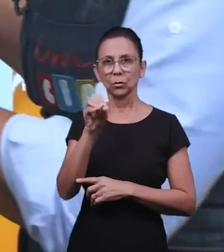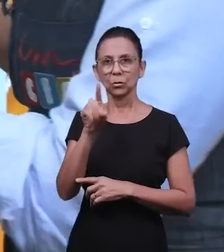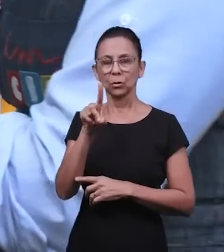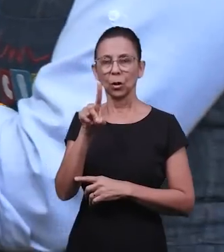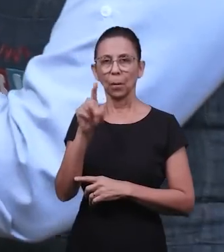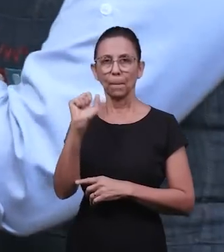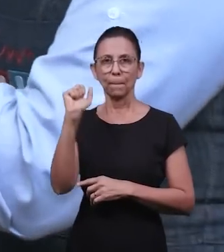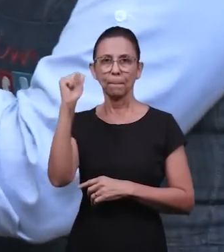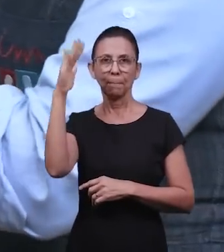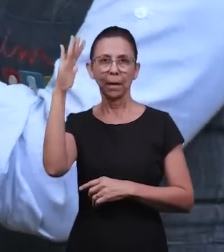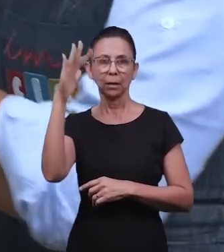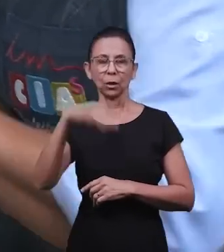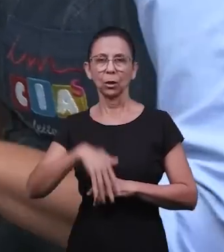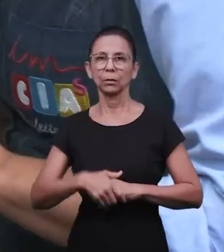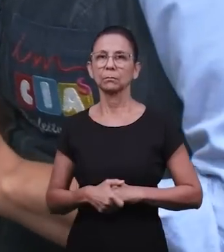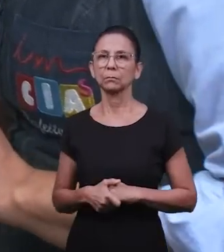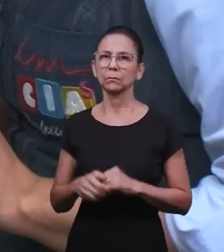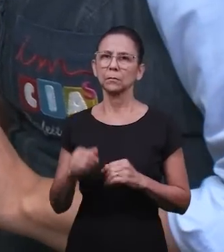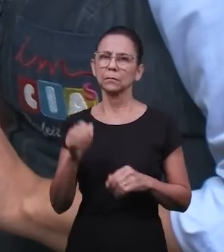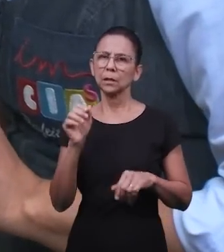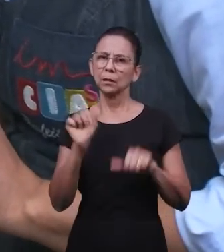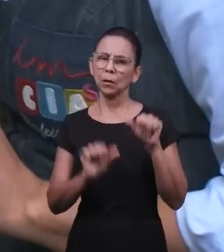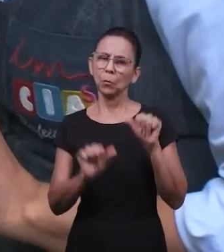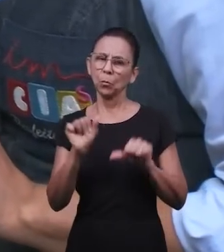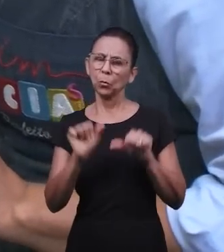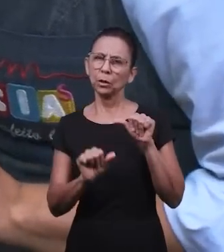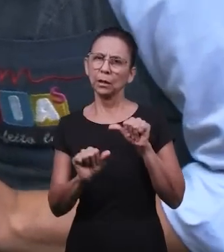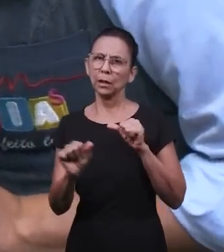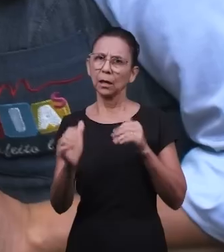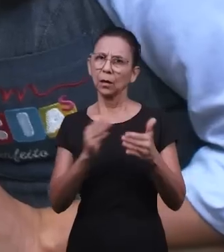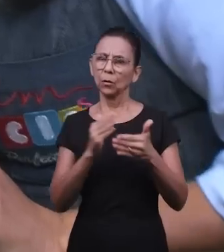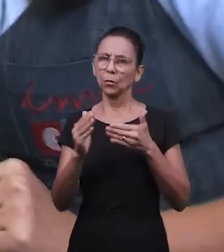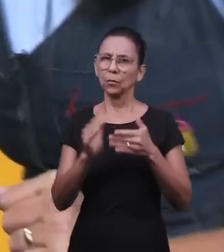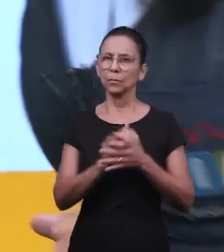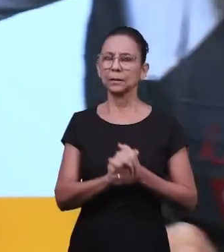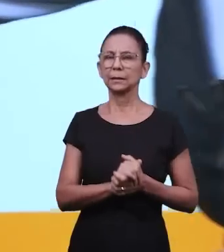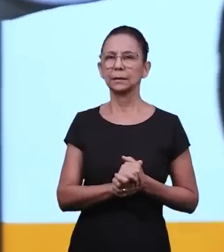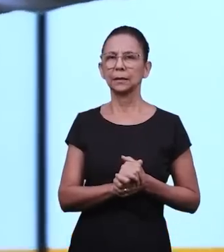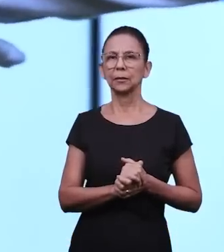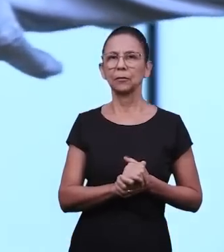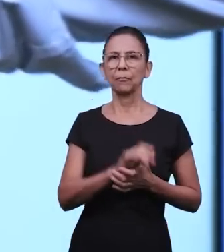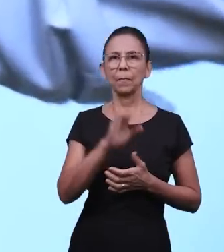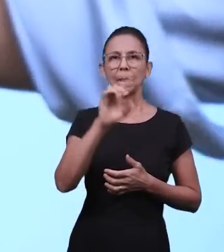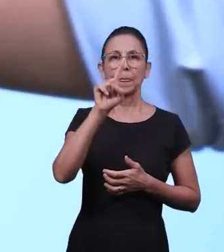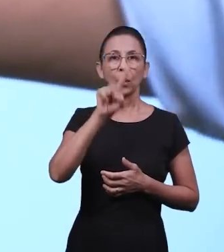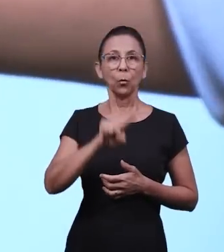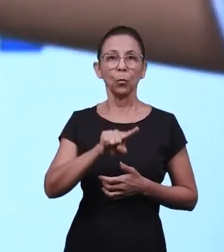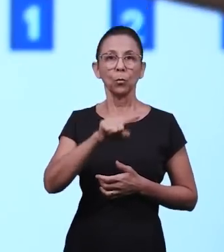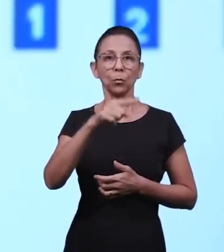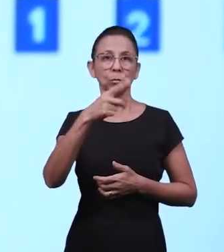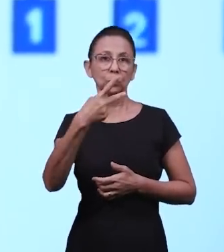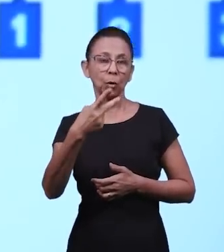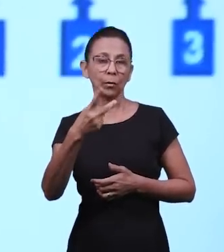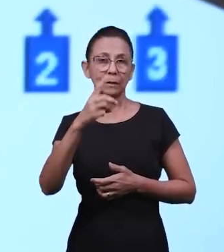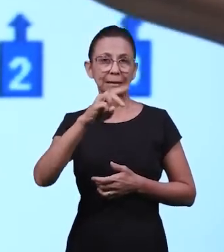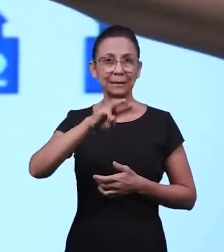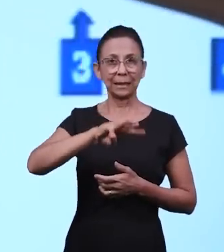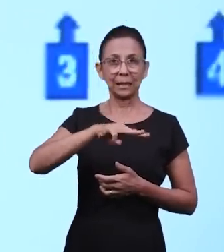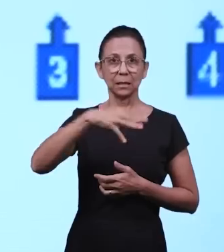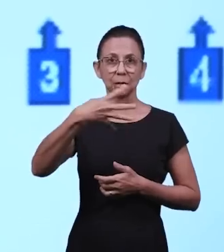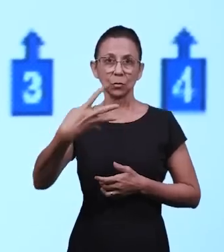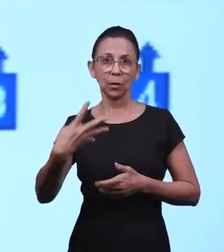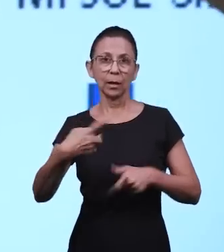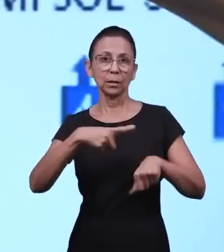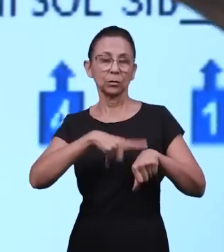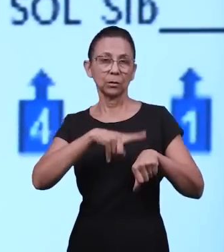Mas nós temos algumas notas alteradas. O compasso é quaternário, quatro